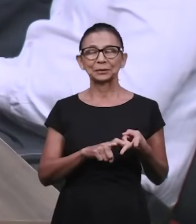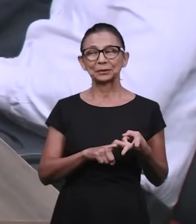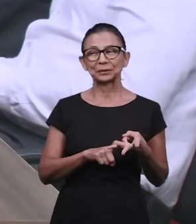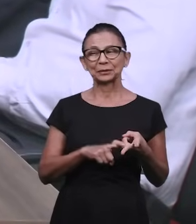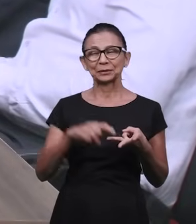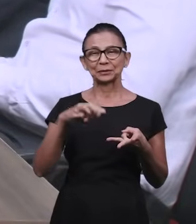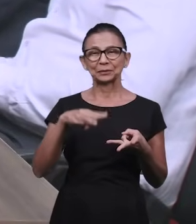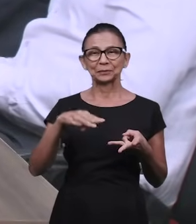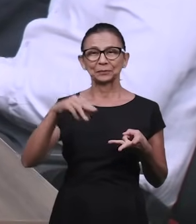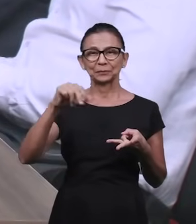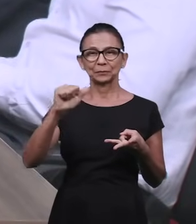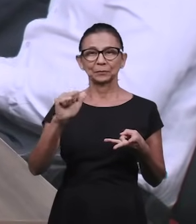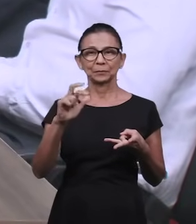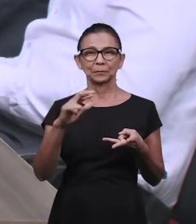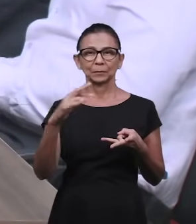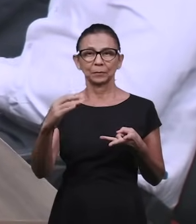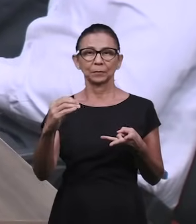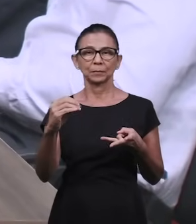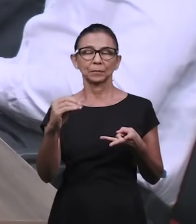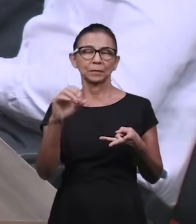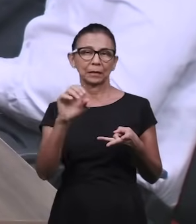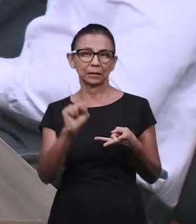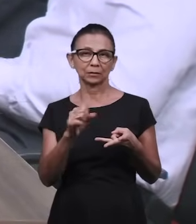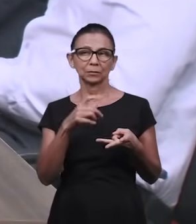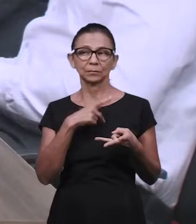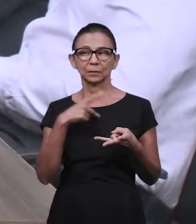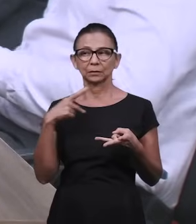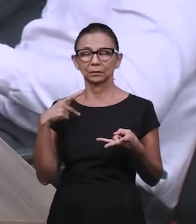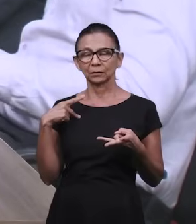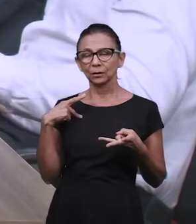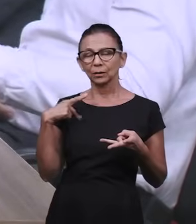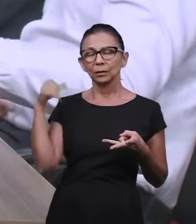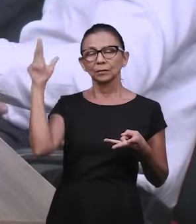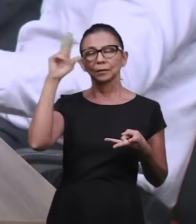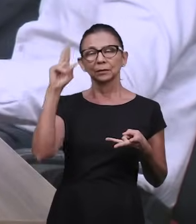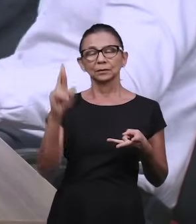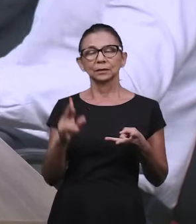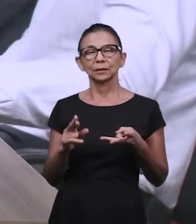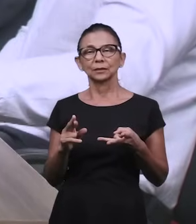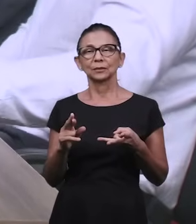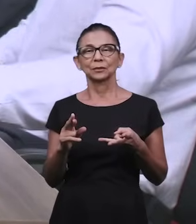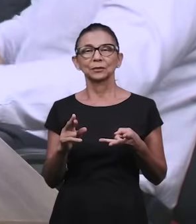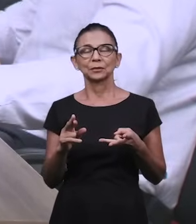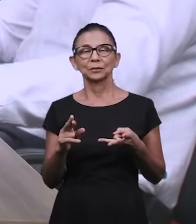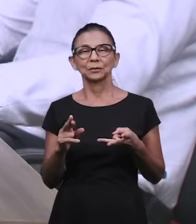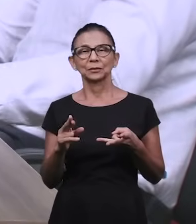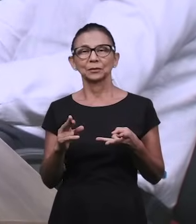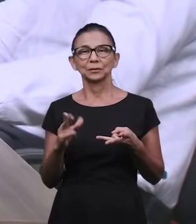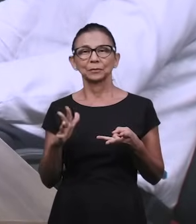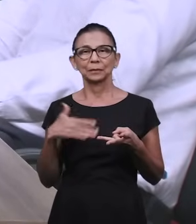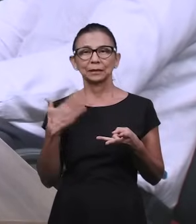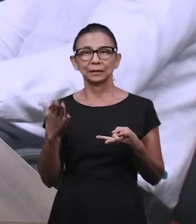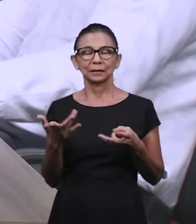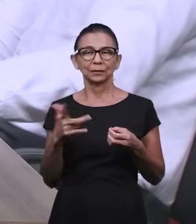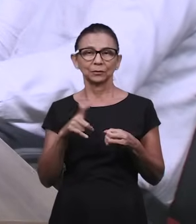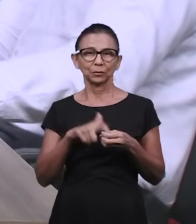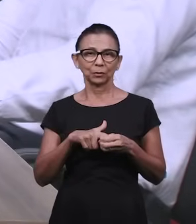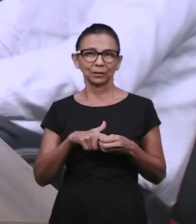assistem. Pastor Marcos, saúde, a paz do Senhor. Paz do Senhor, alegria estar de volta em mais um episódio.